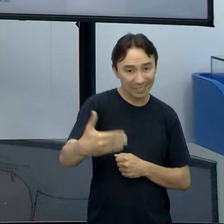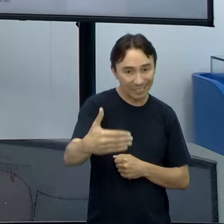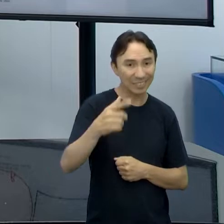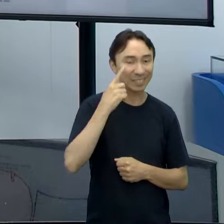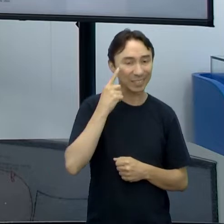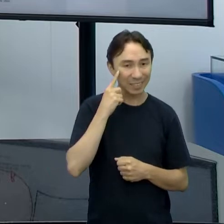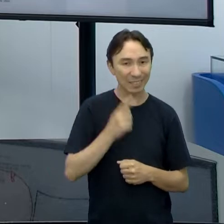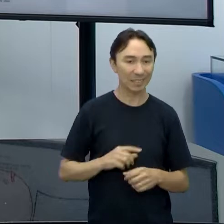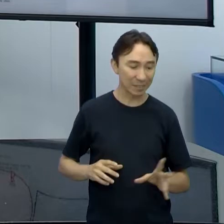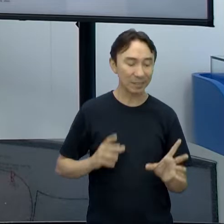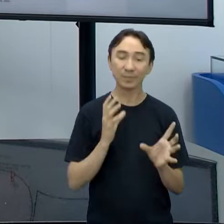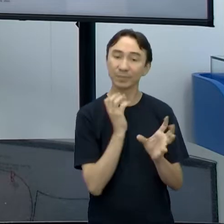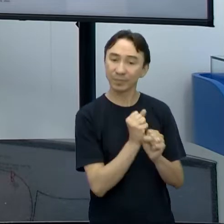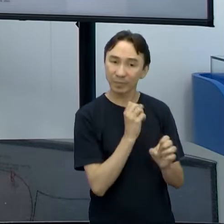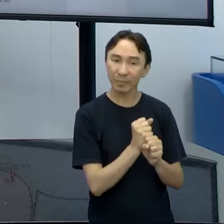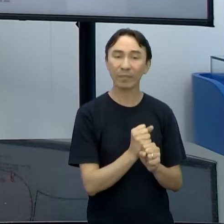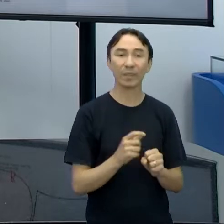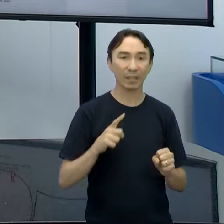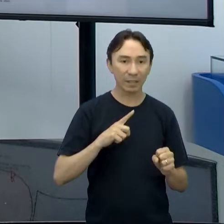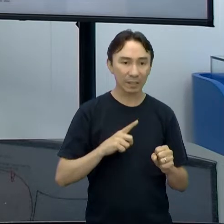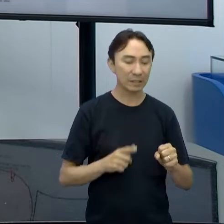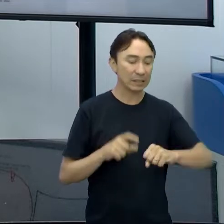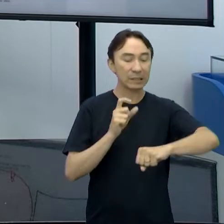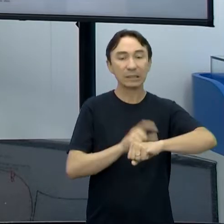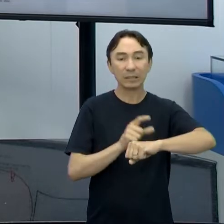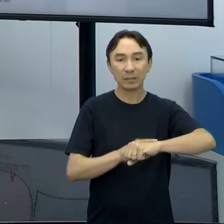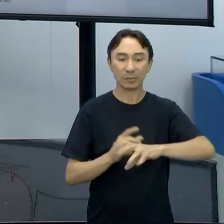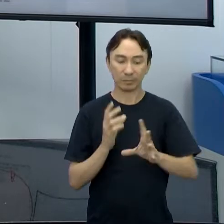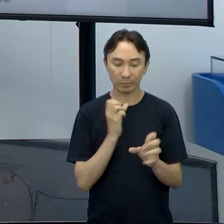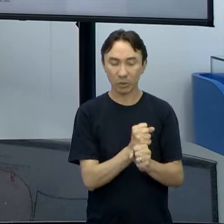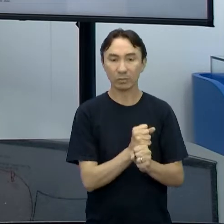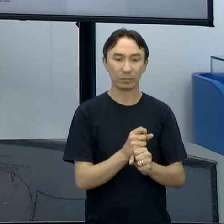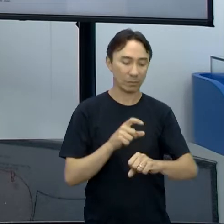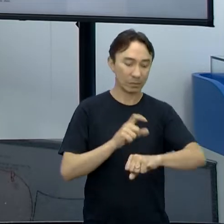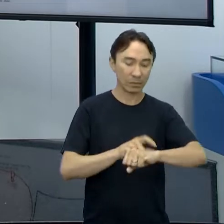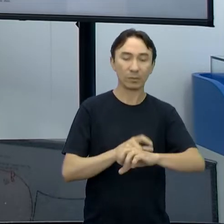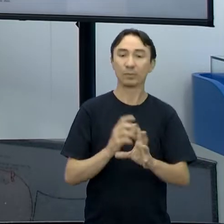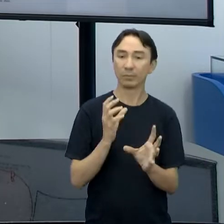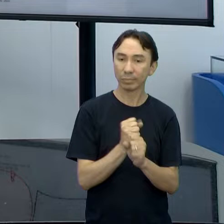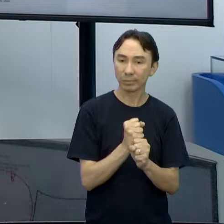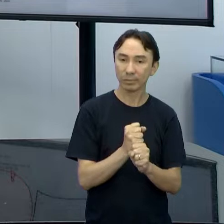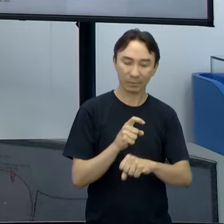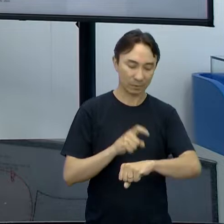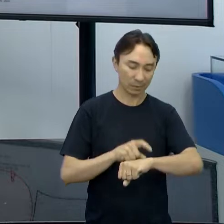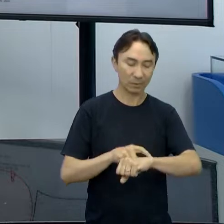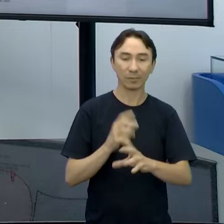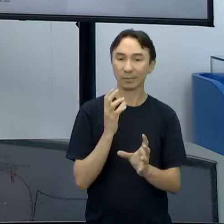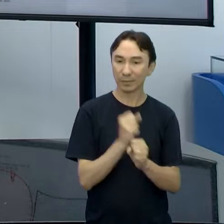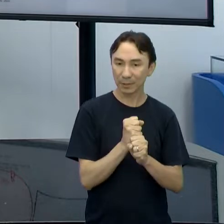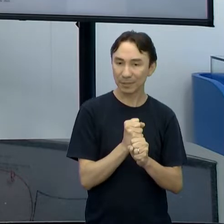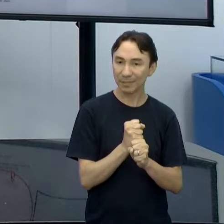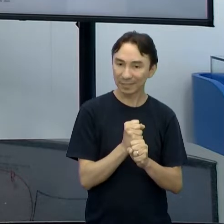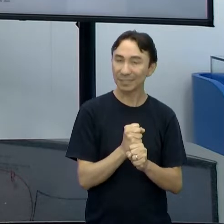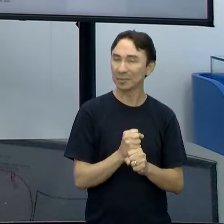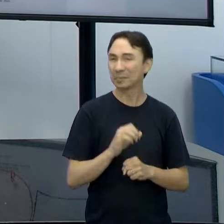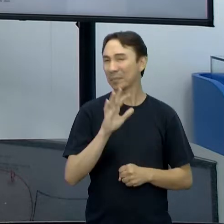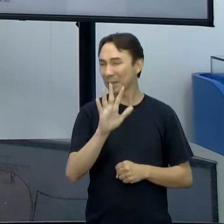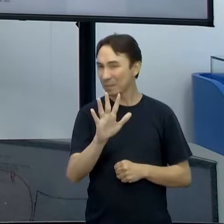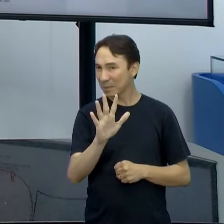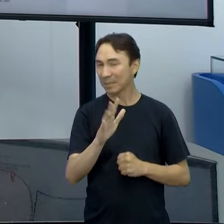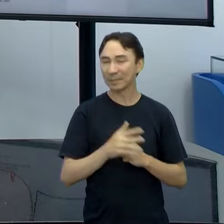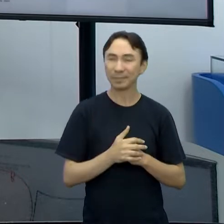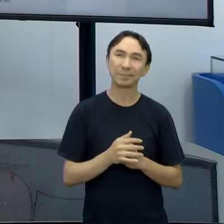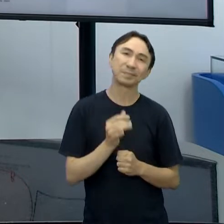aqui o ponto e você vai calculando o tempo que leva para oscilar esse período. Sendo que, Giba, para